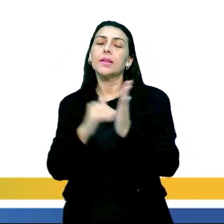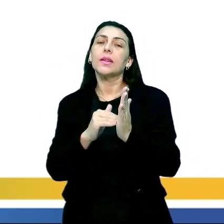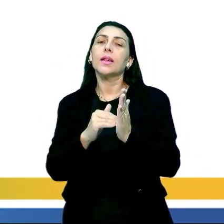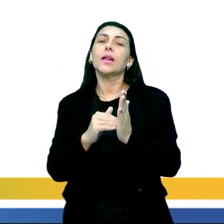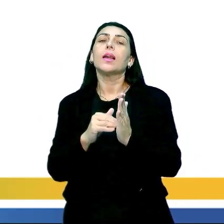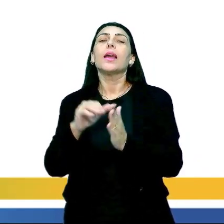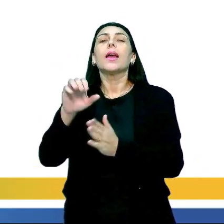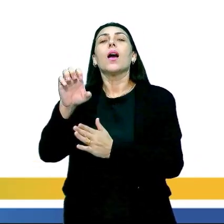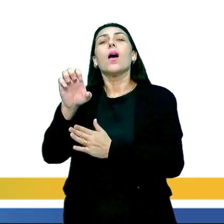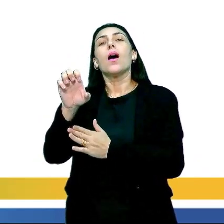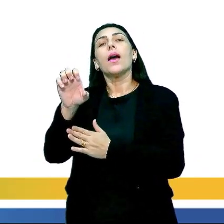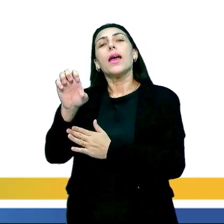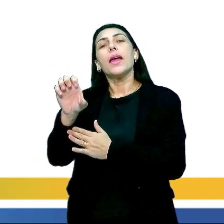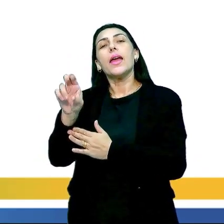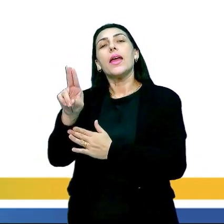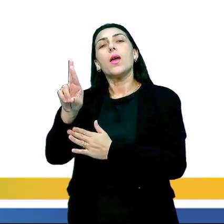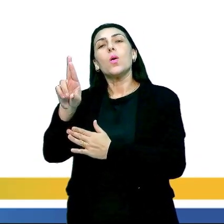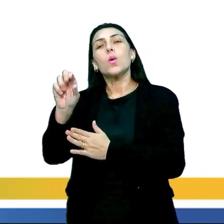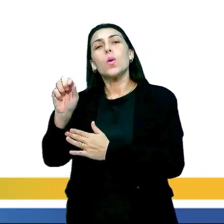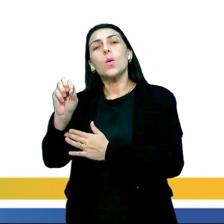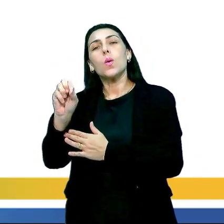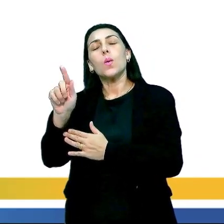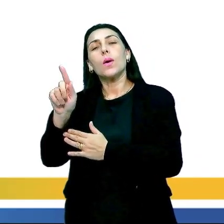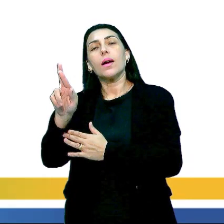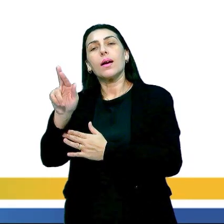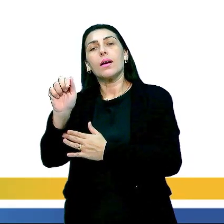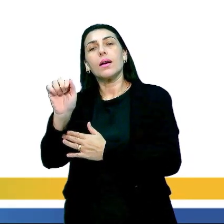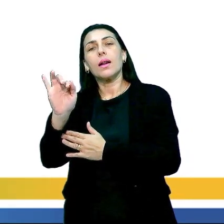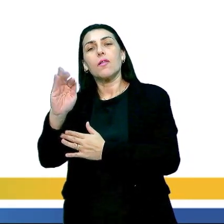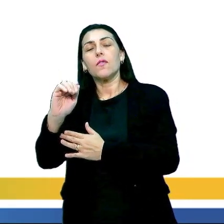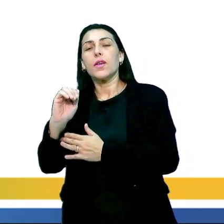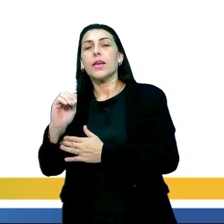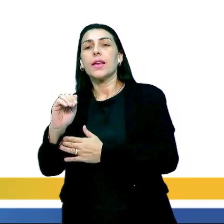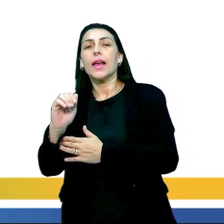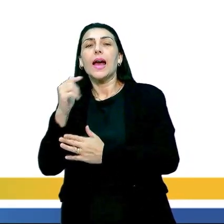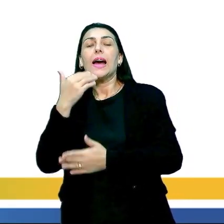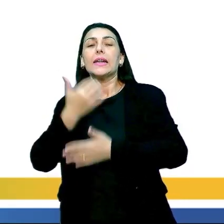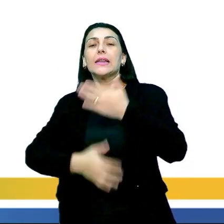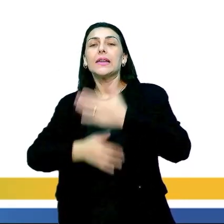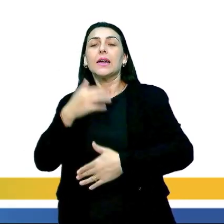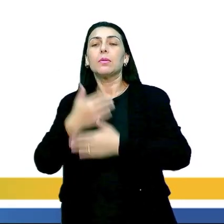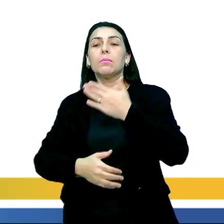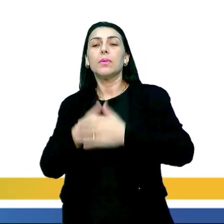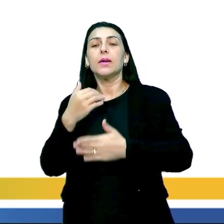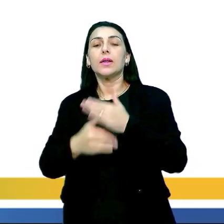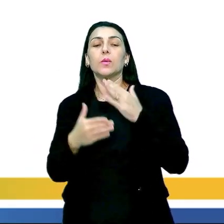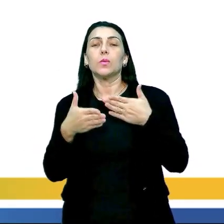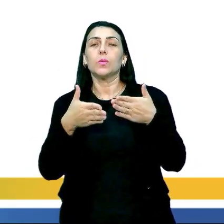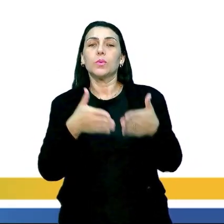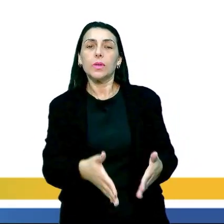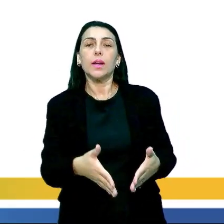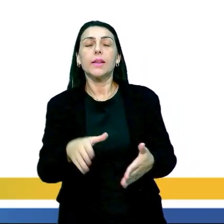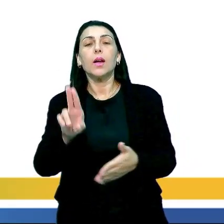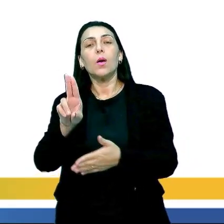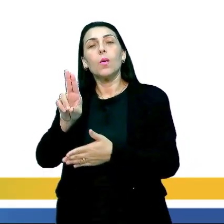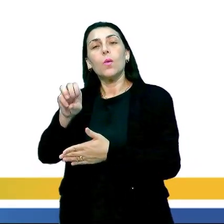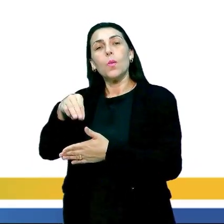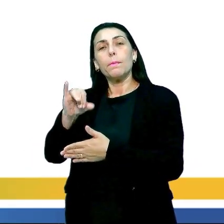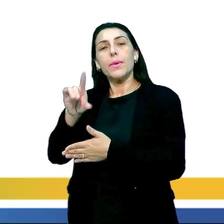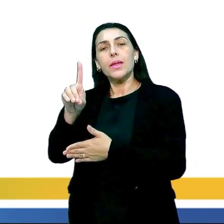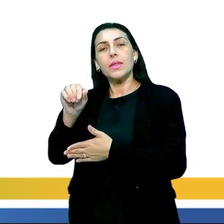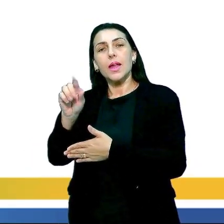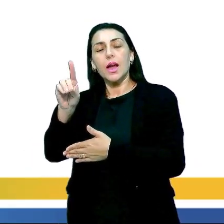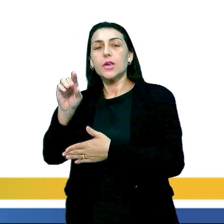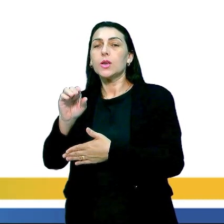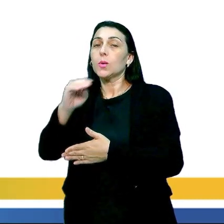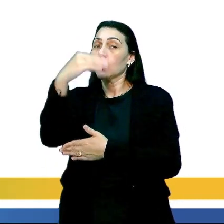barreira orográfica, impedindo muitas vezes a chegada da umidade em determinado local. No Brasil,